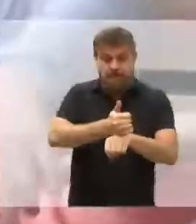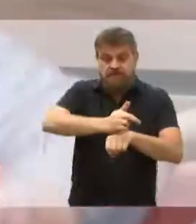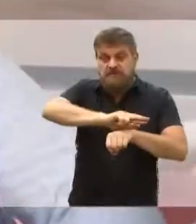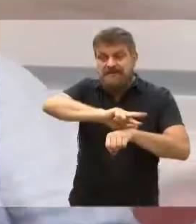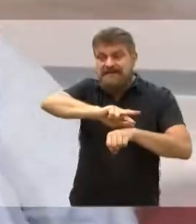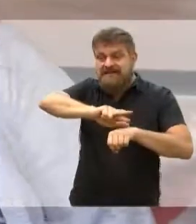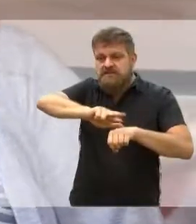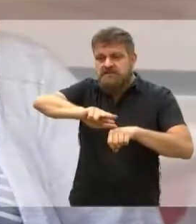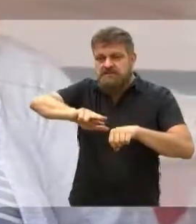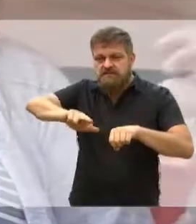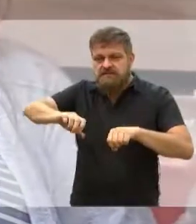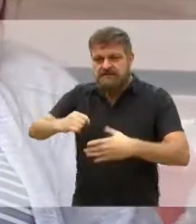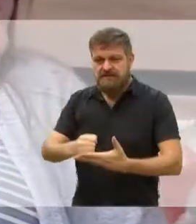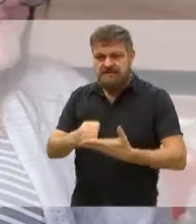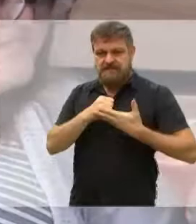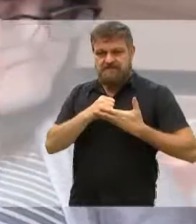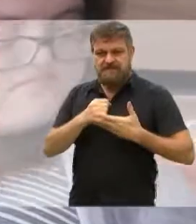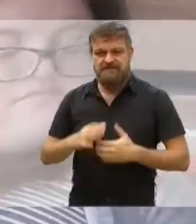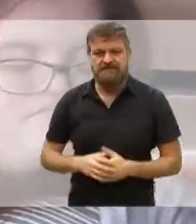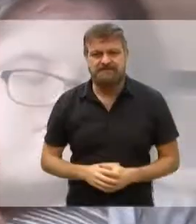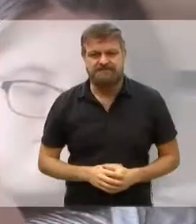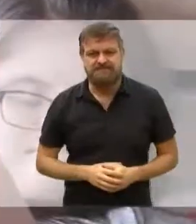forma. Então, é